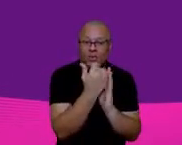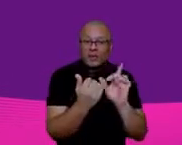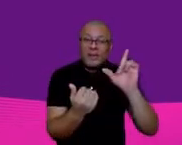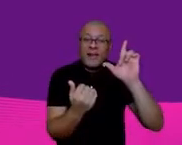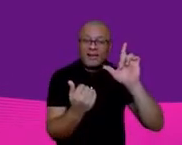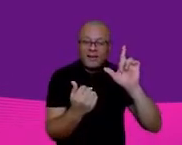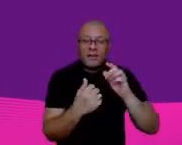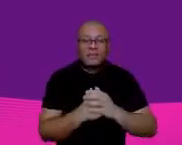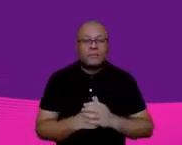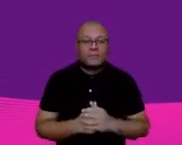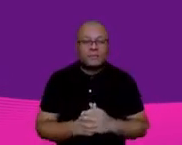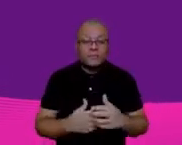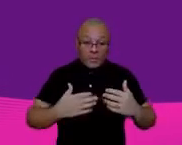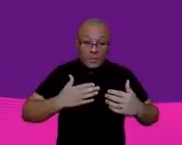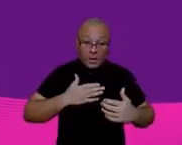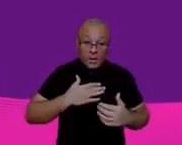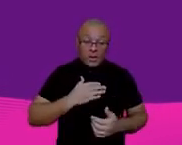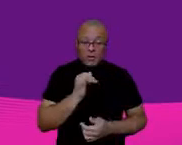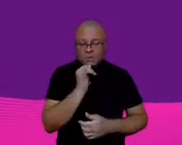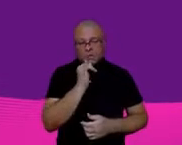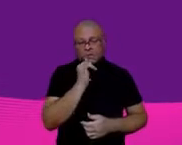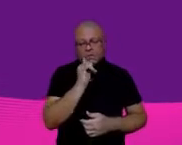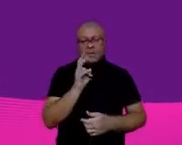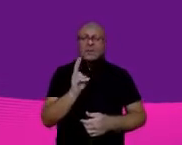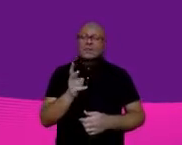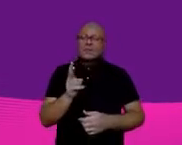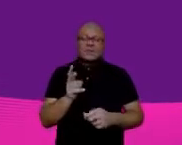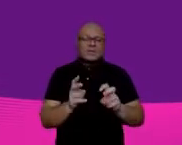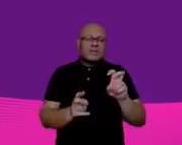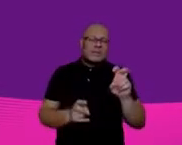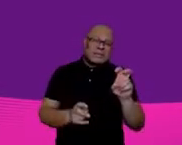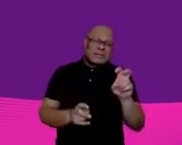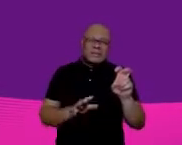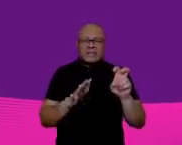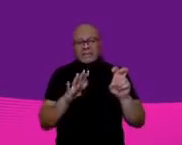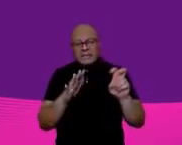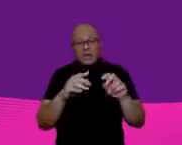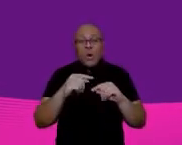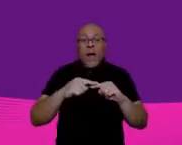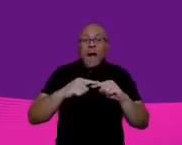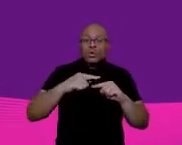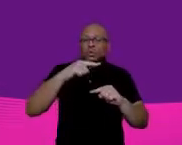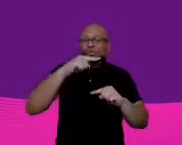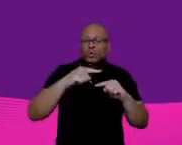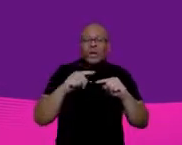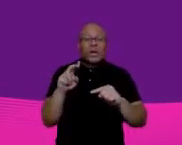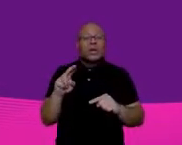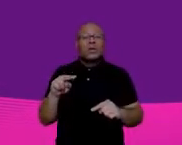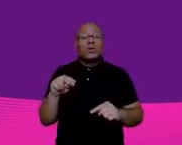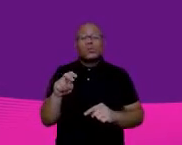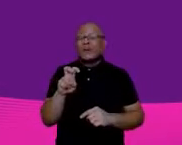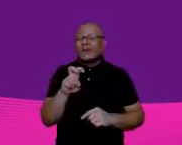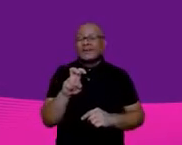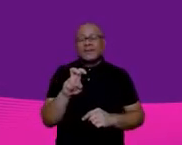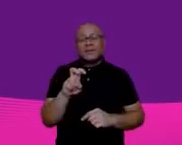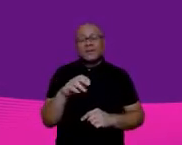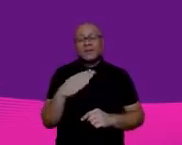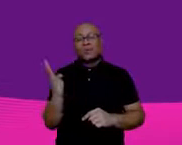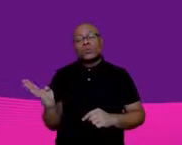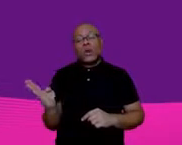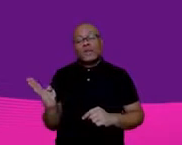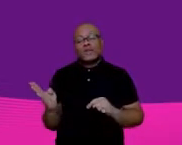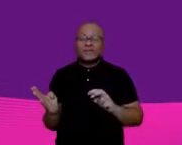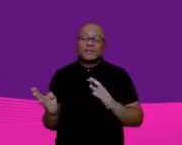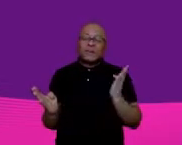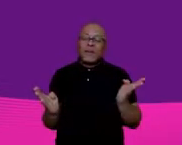Eu diria que seria aqui 5 desta altura, então nunca mais do que 5 deste lado. Então,